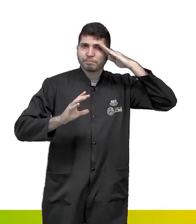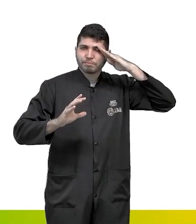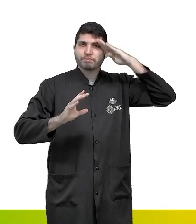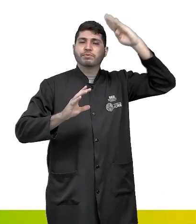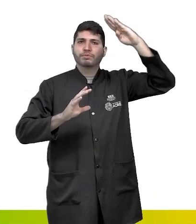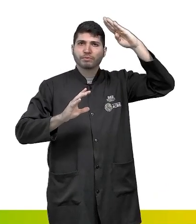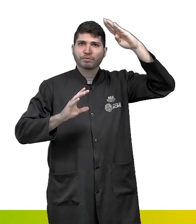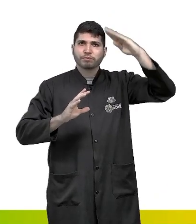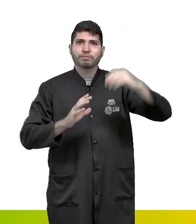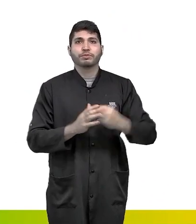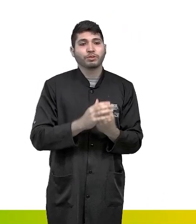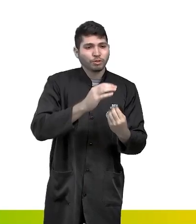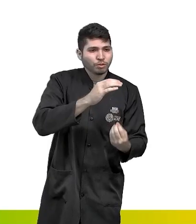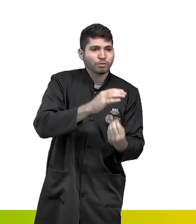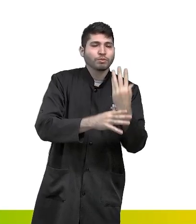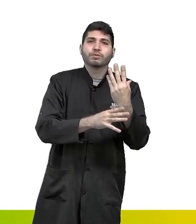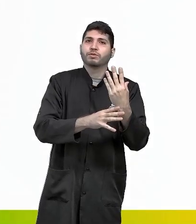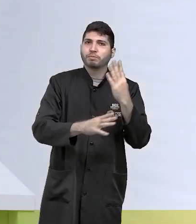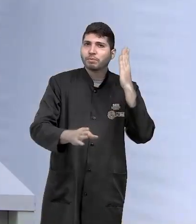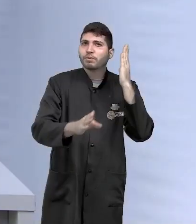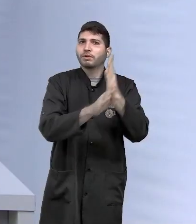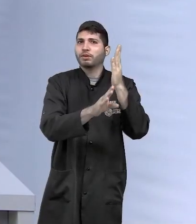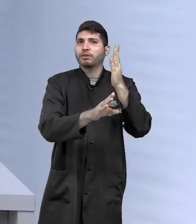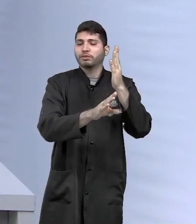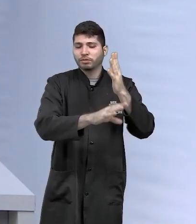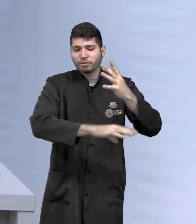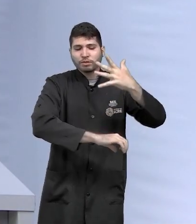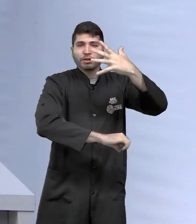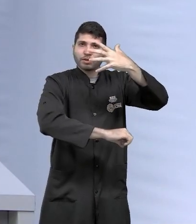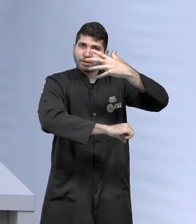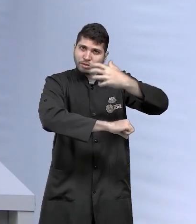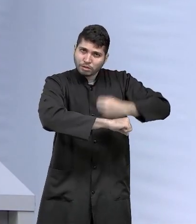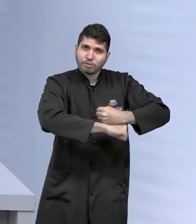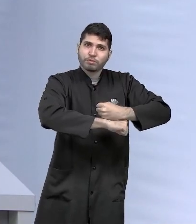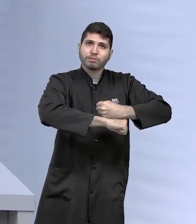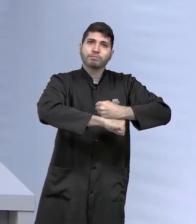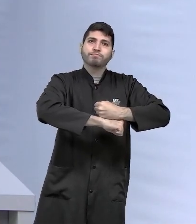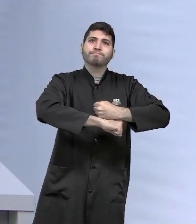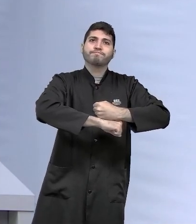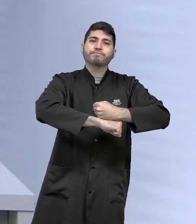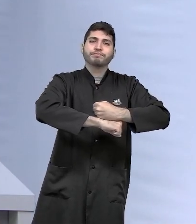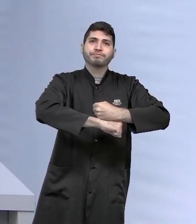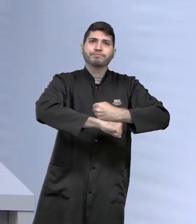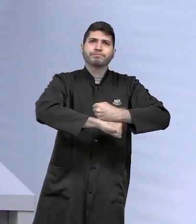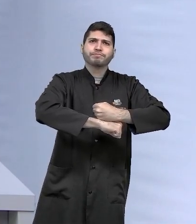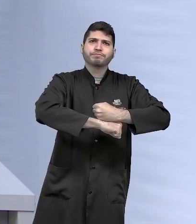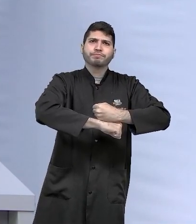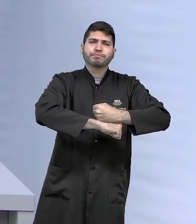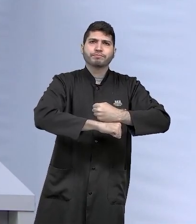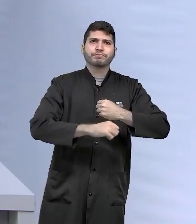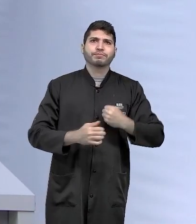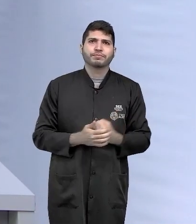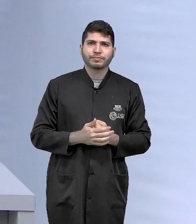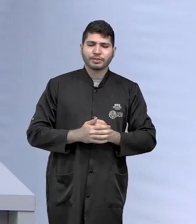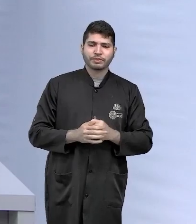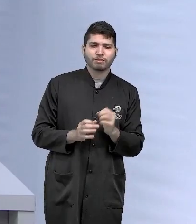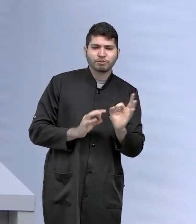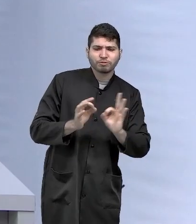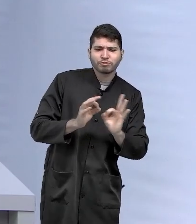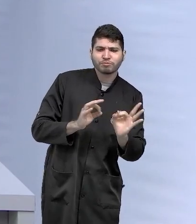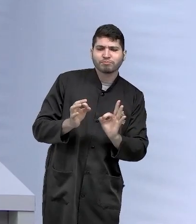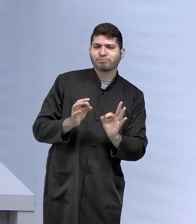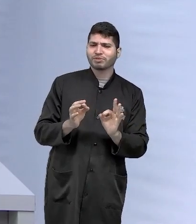se originou com a colonização. É importante que se diga isso. Essa questão de má divisão de terras,